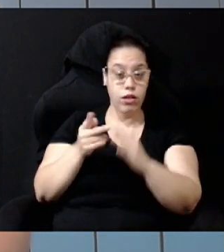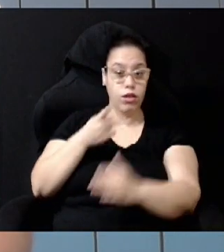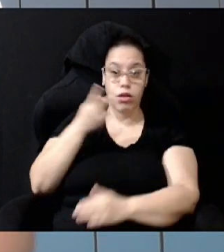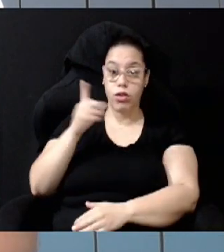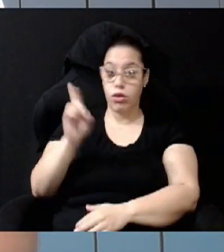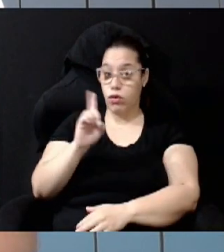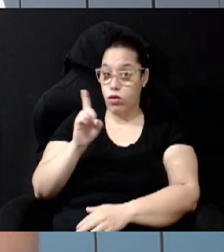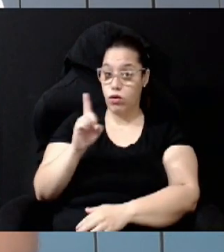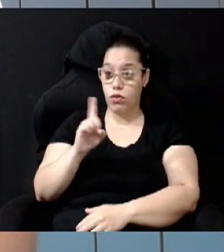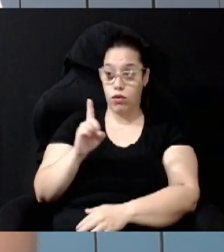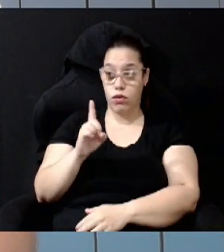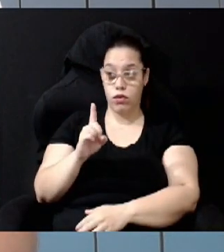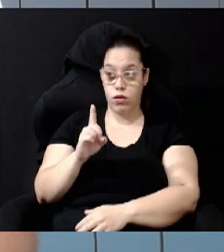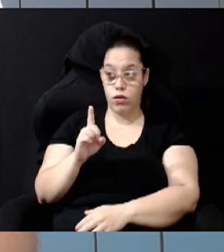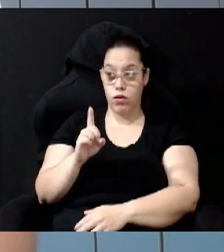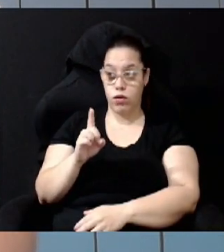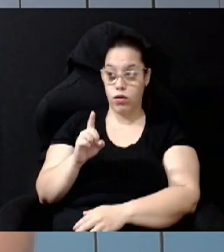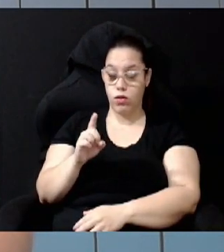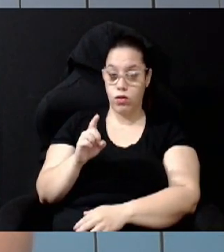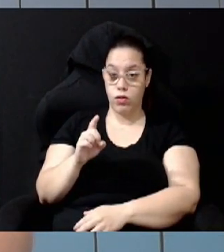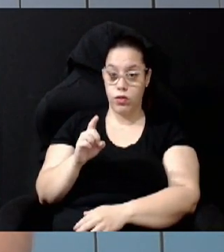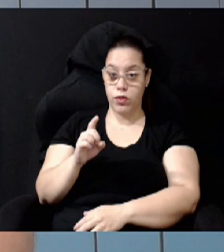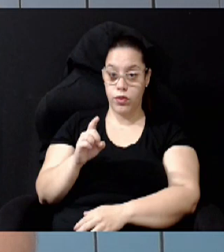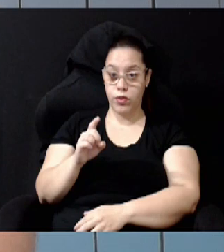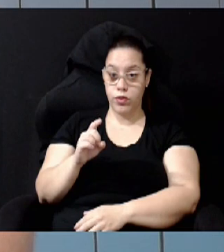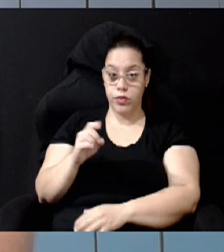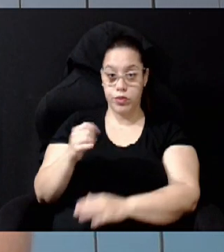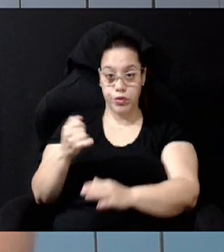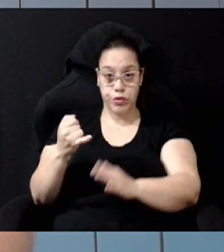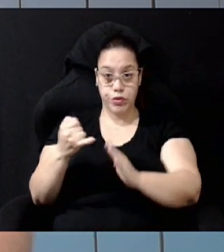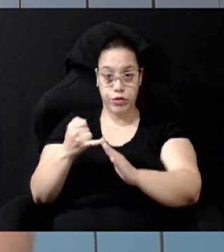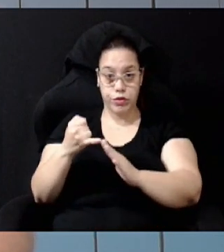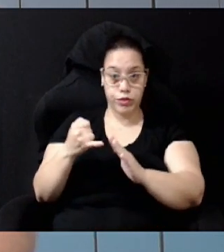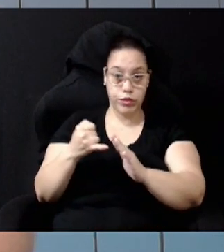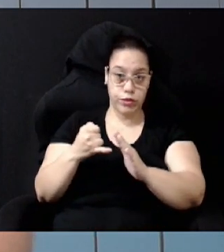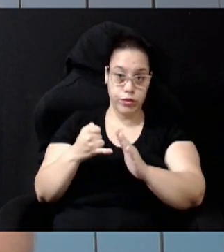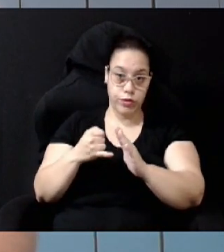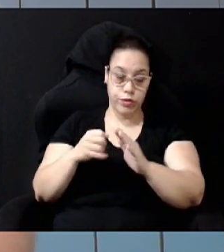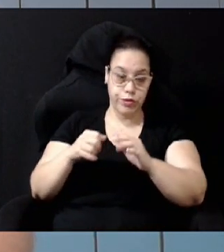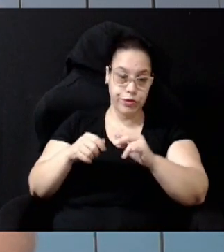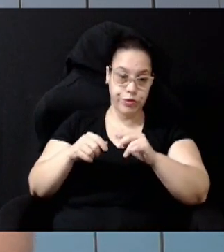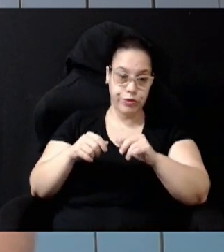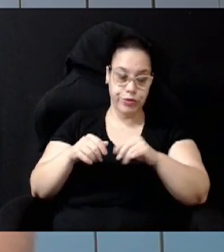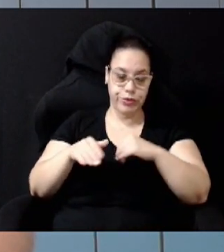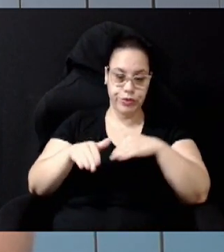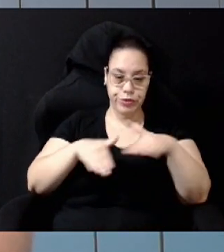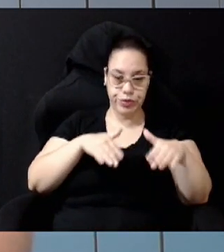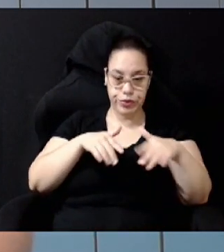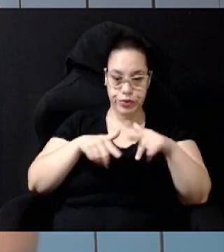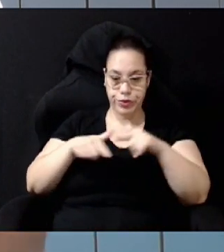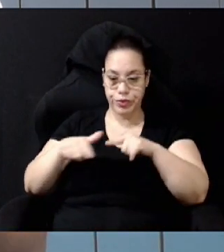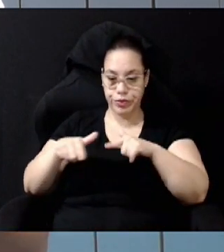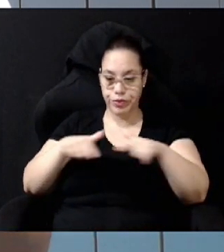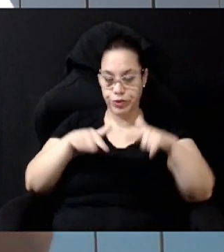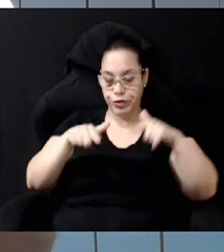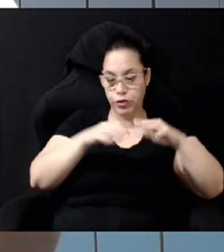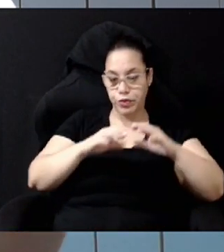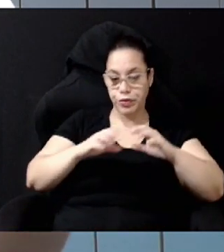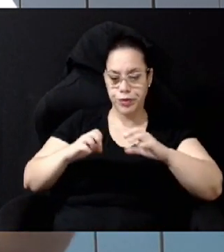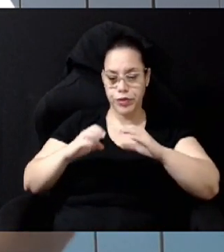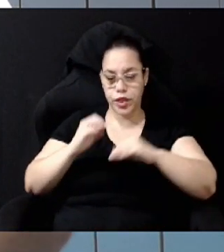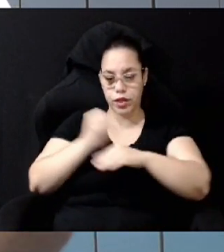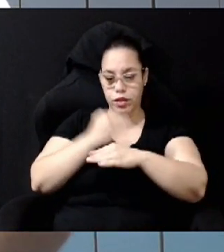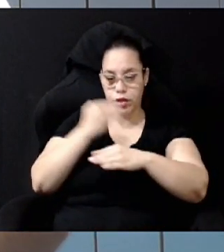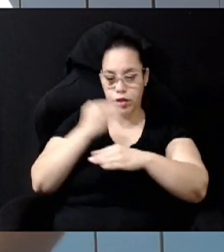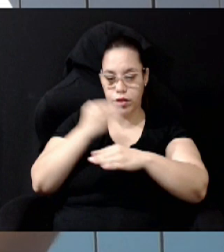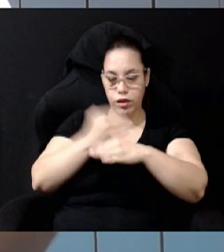falando deste mercado imobiliário que é desenfreado para reserva, não é, para ter mais construções, em detrimento de